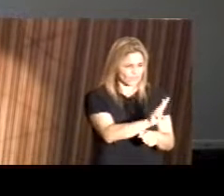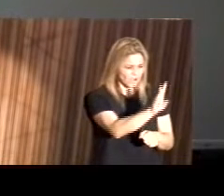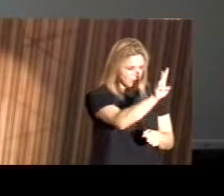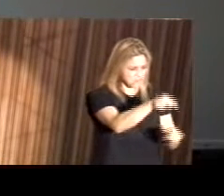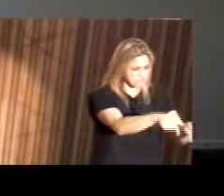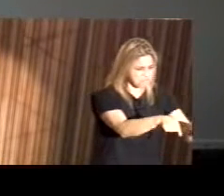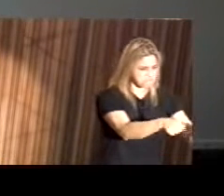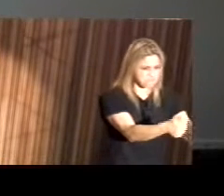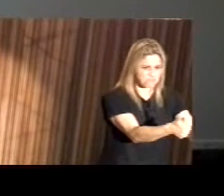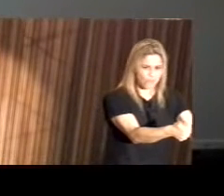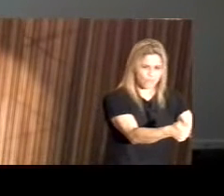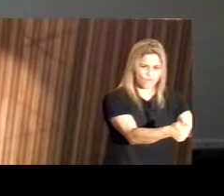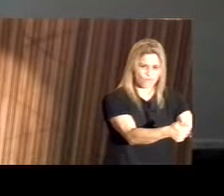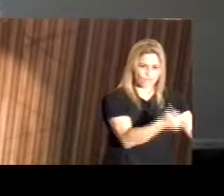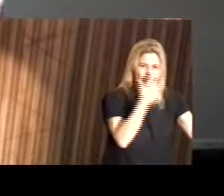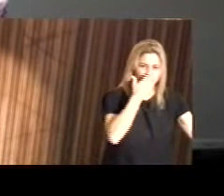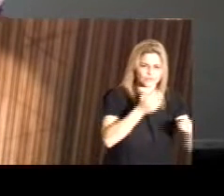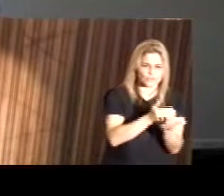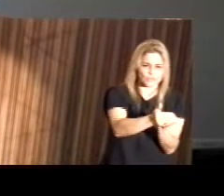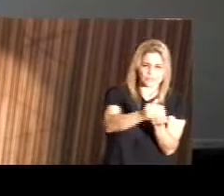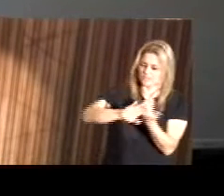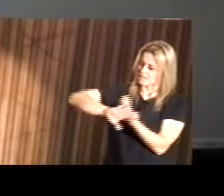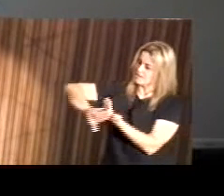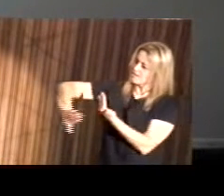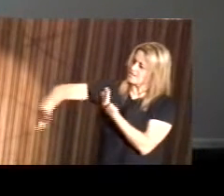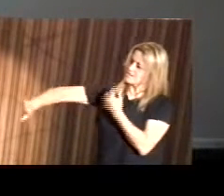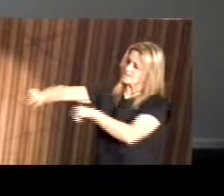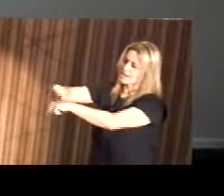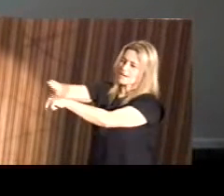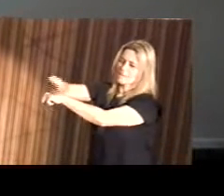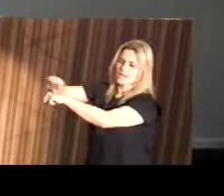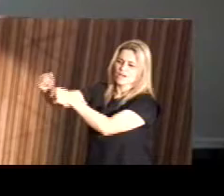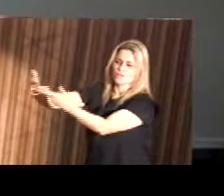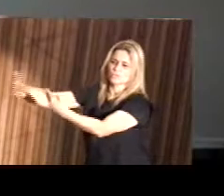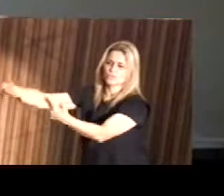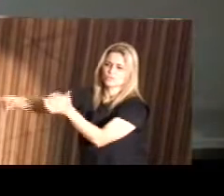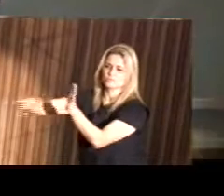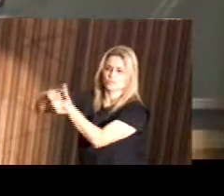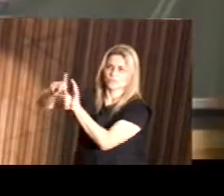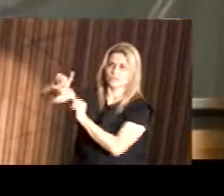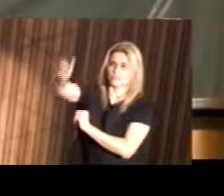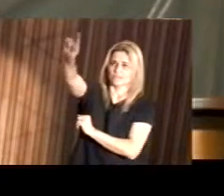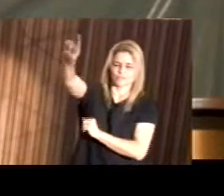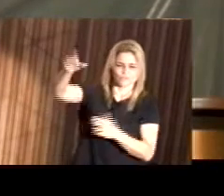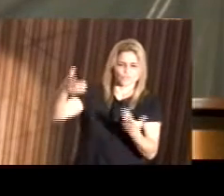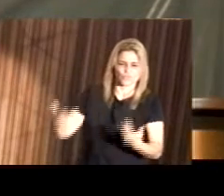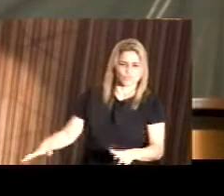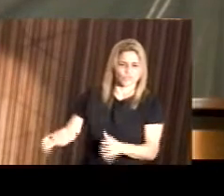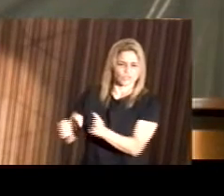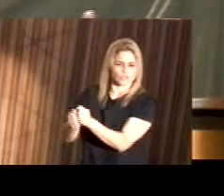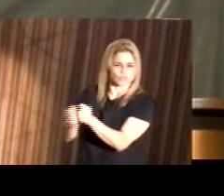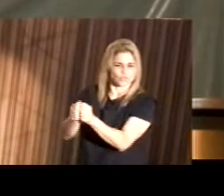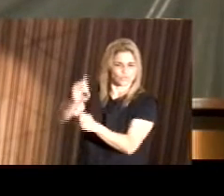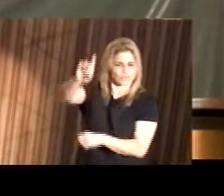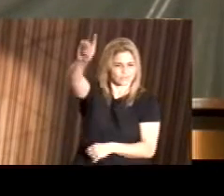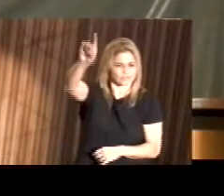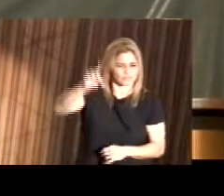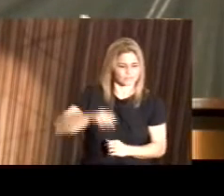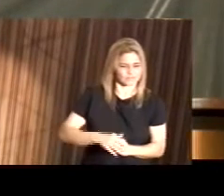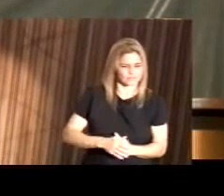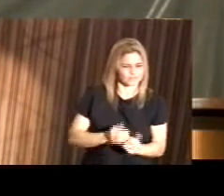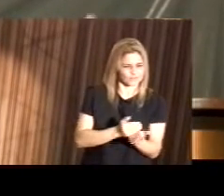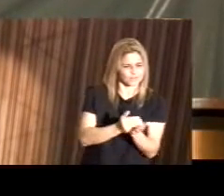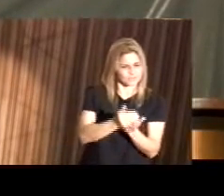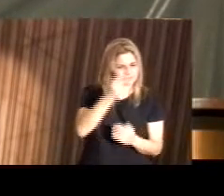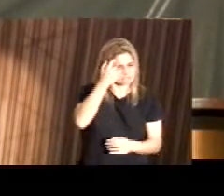sem perceber que o que ele realmente desejava era uma conformação com o jeito de